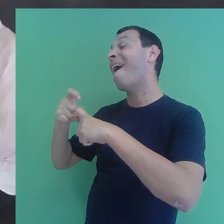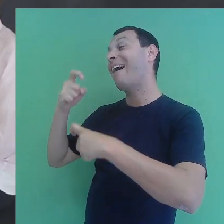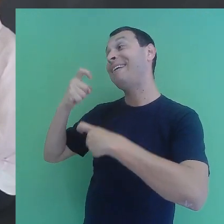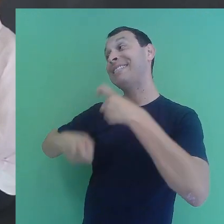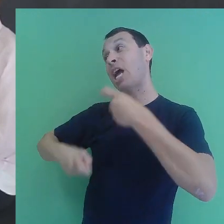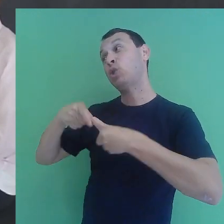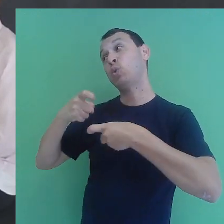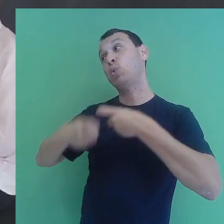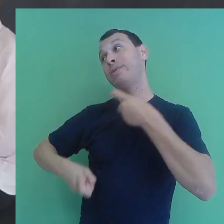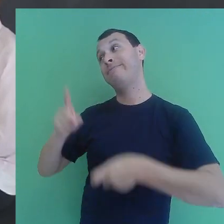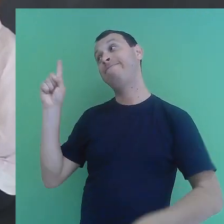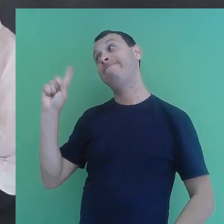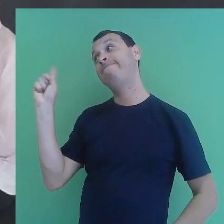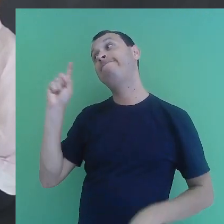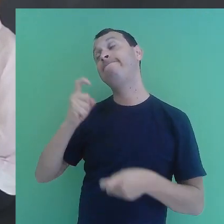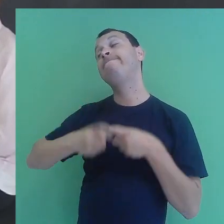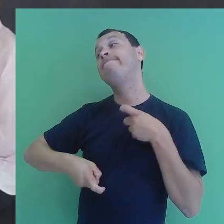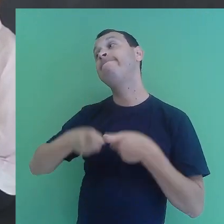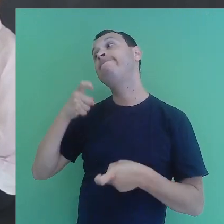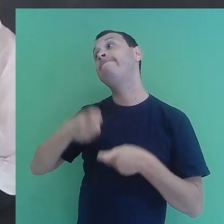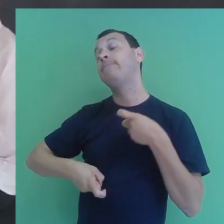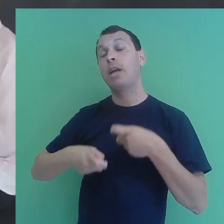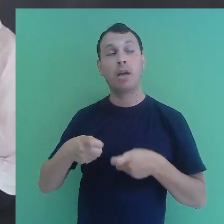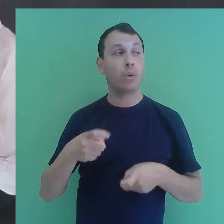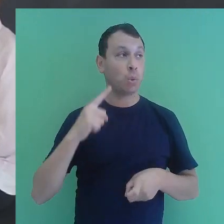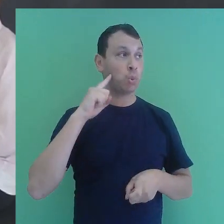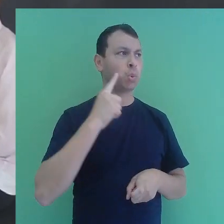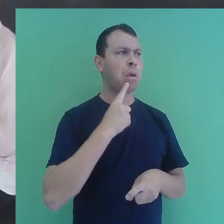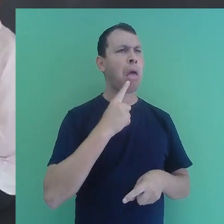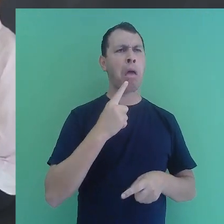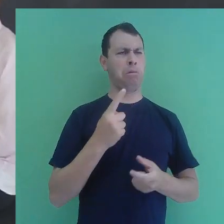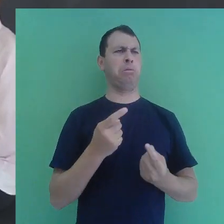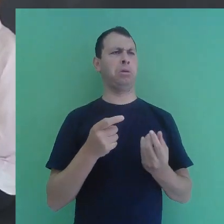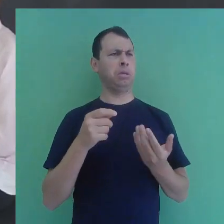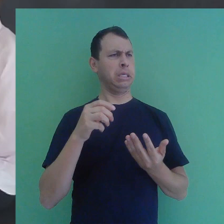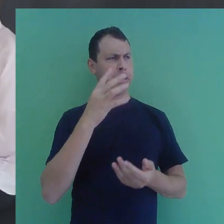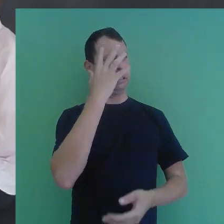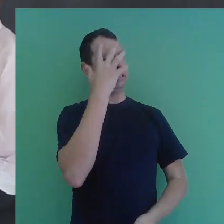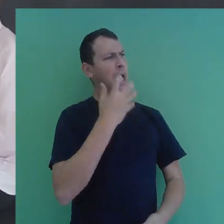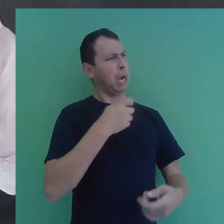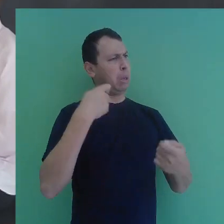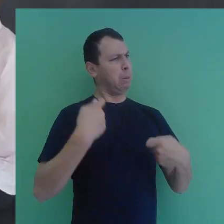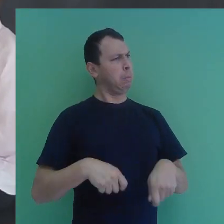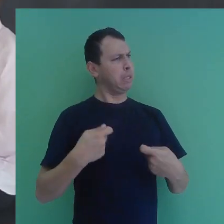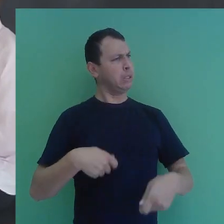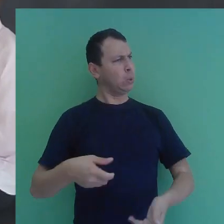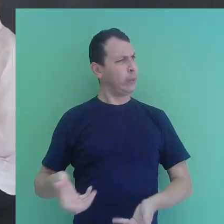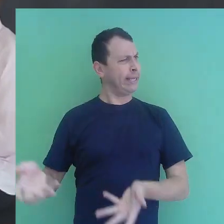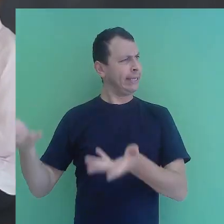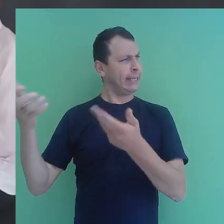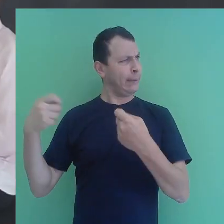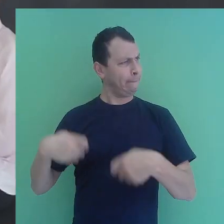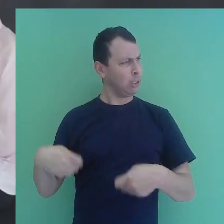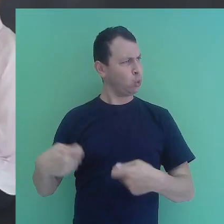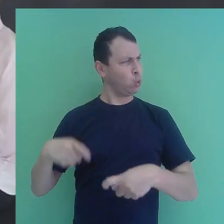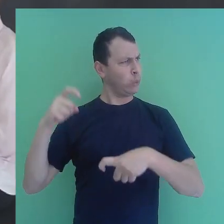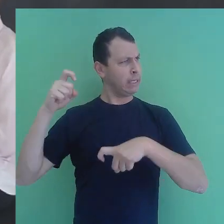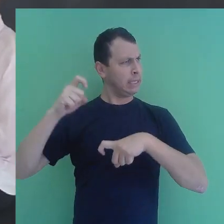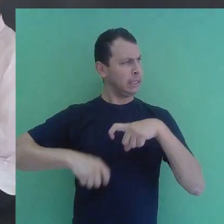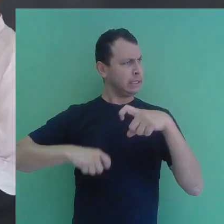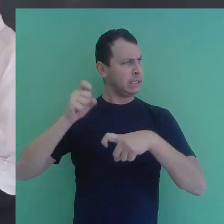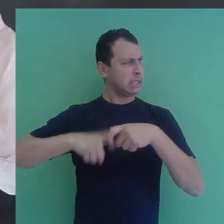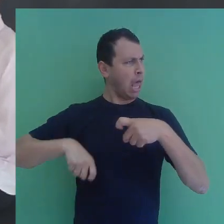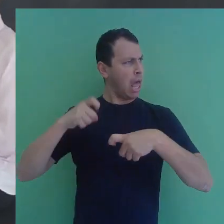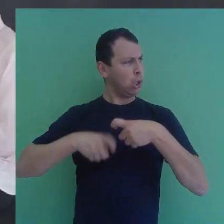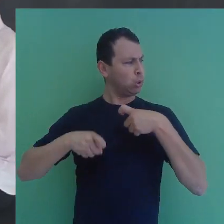conseguiu entender, mas o surdo estava dizendo: sério, eu preciso... para melhorar eu preciso fazer isso, eu não sabia. Então...